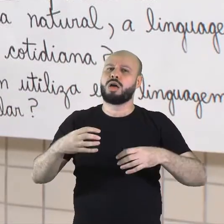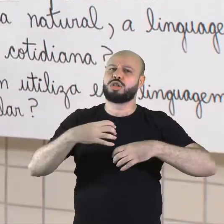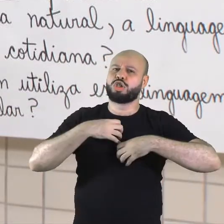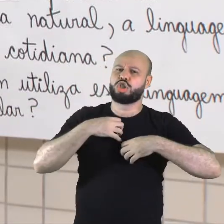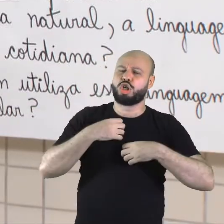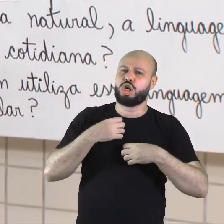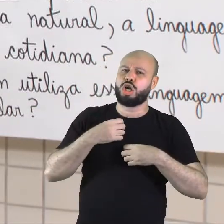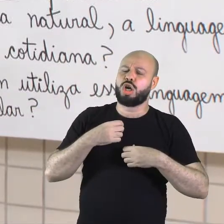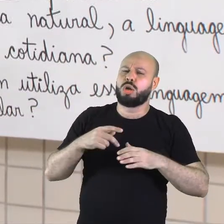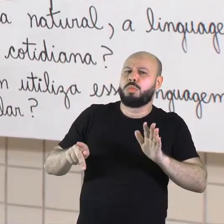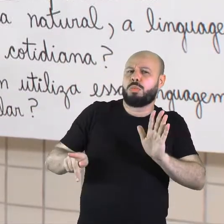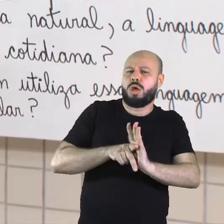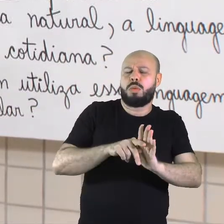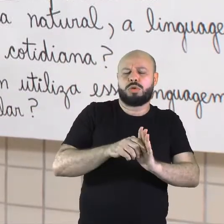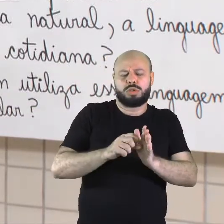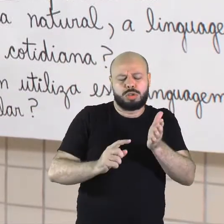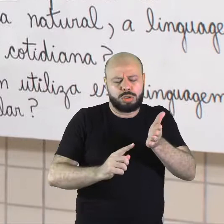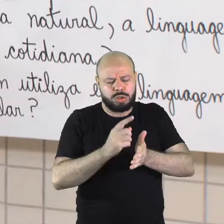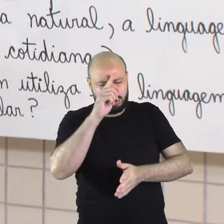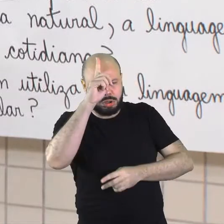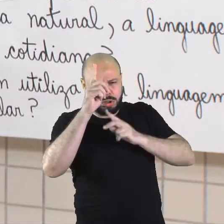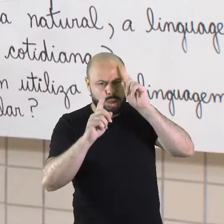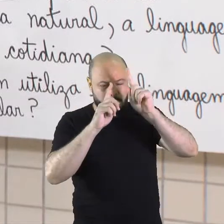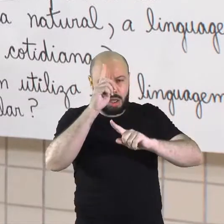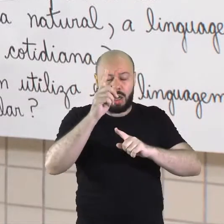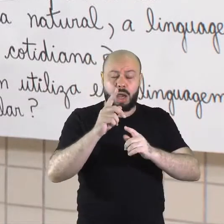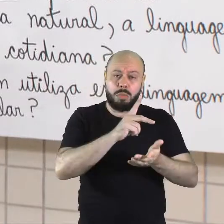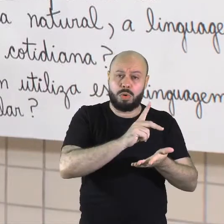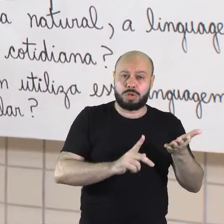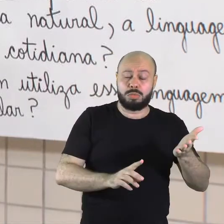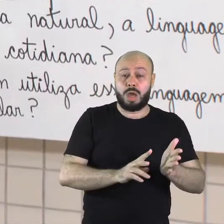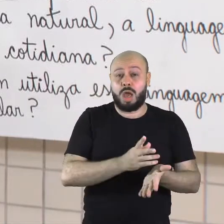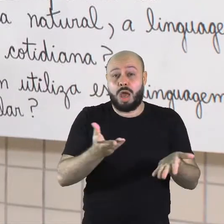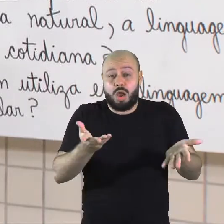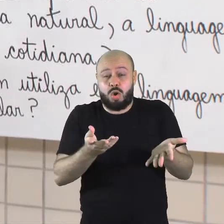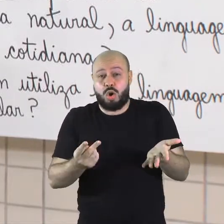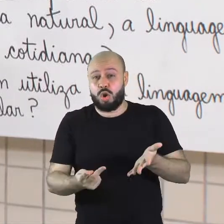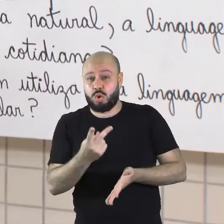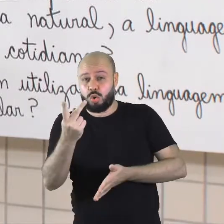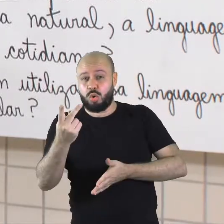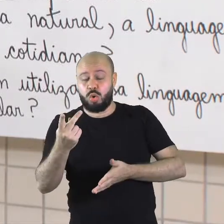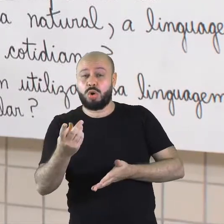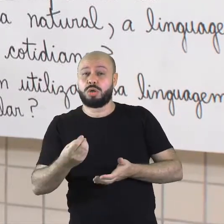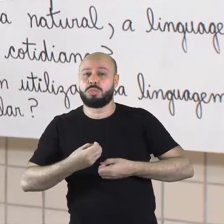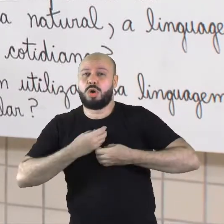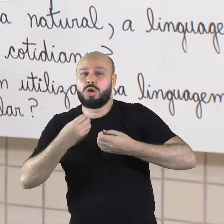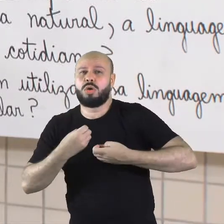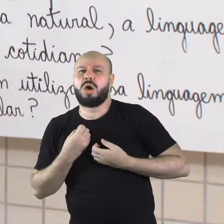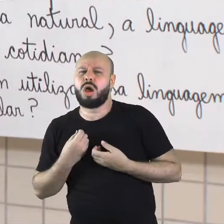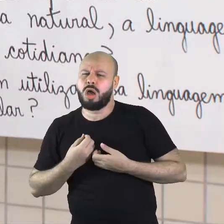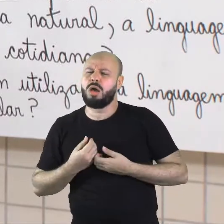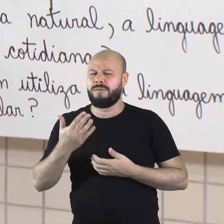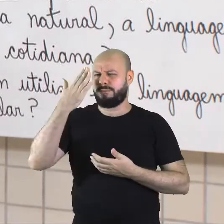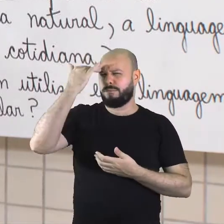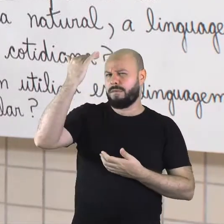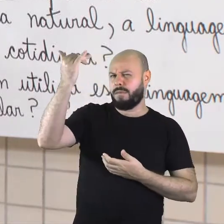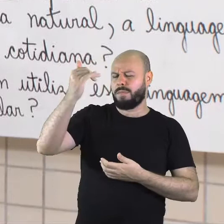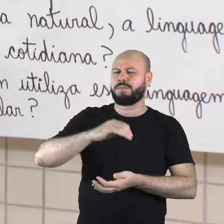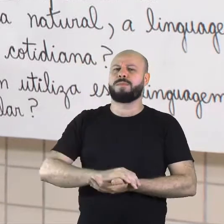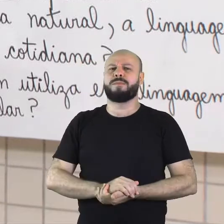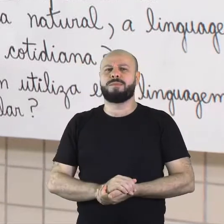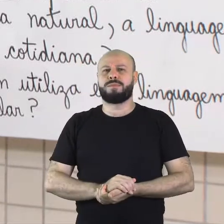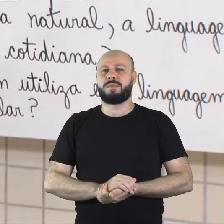poesia, e hoje nós vamos ler 2 poemas tradicionais, né, digamos assim. É claro que são